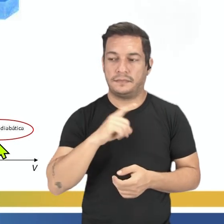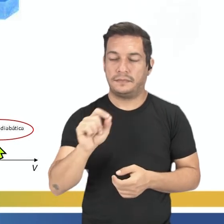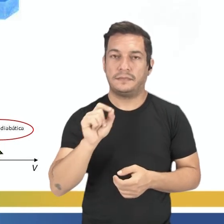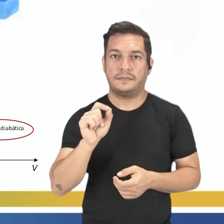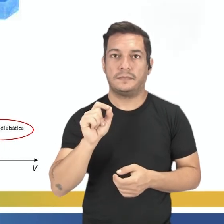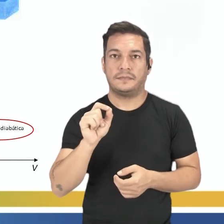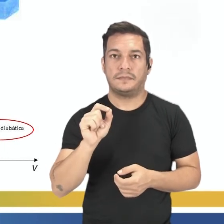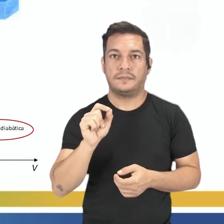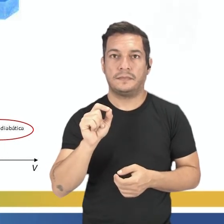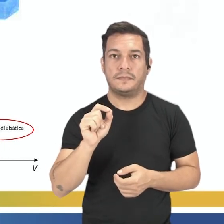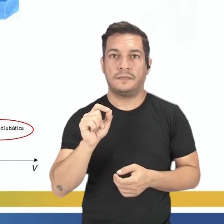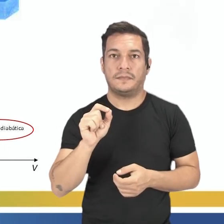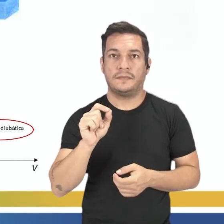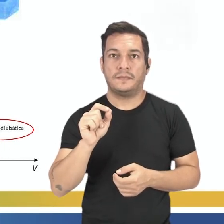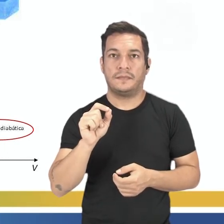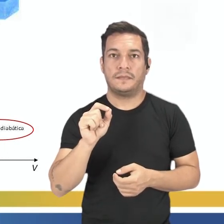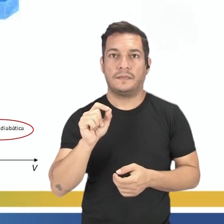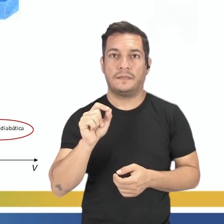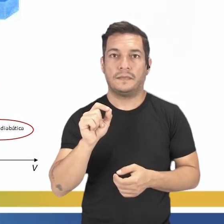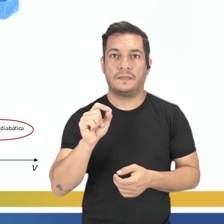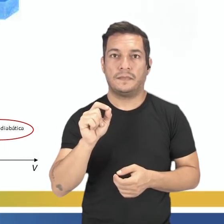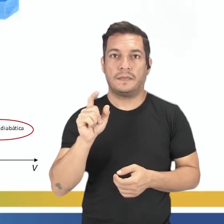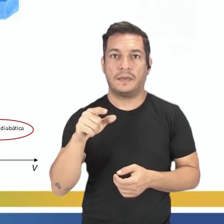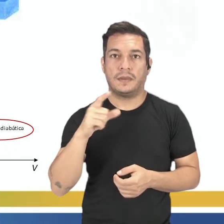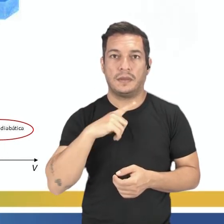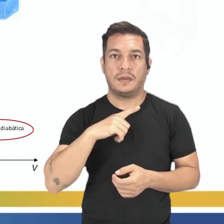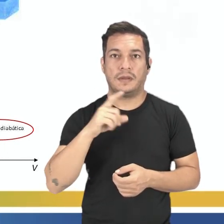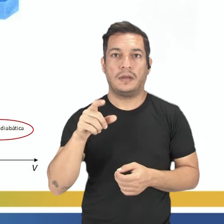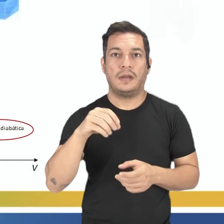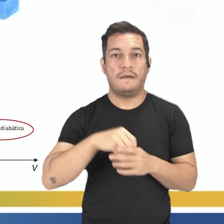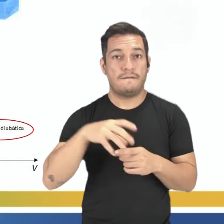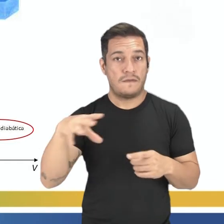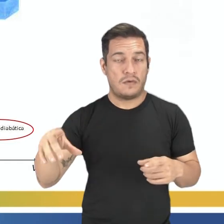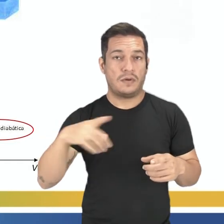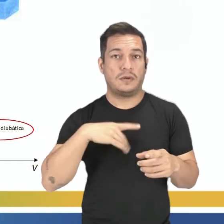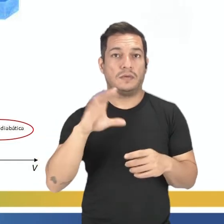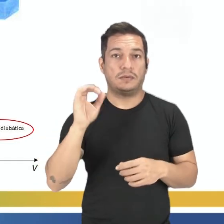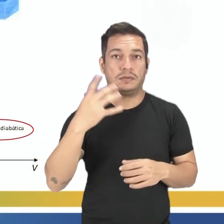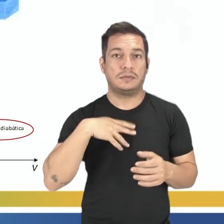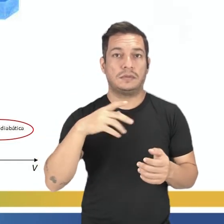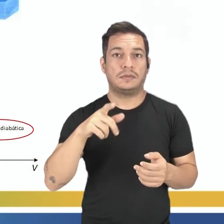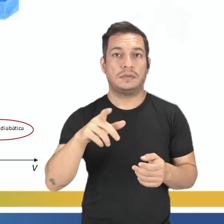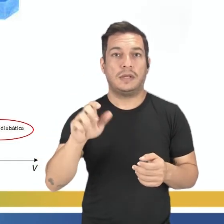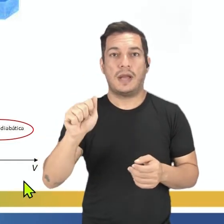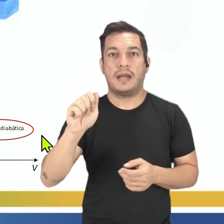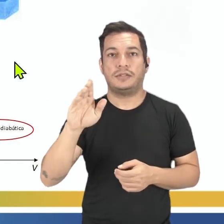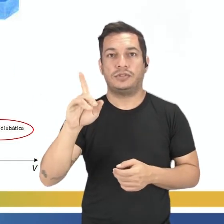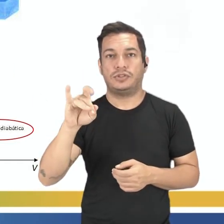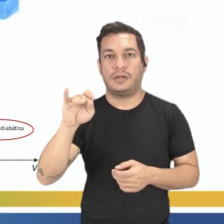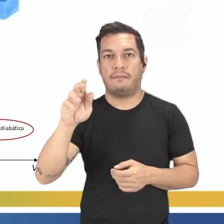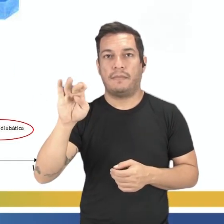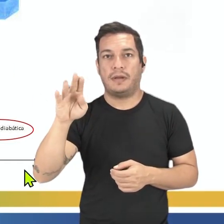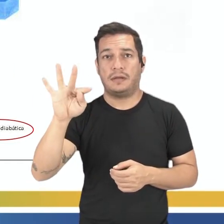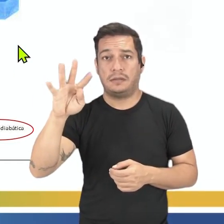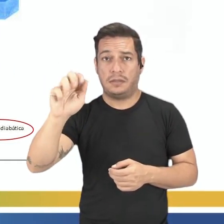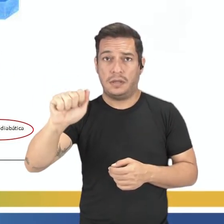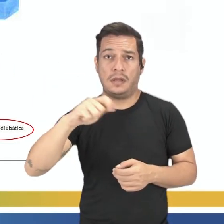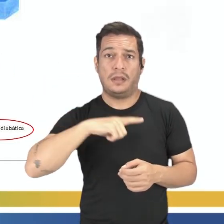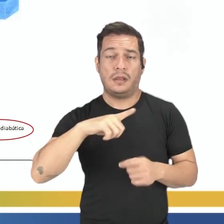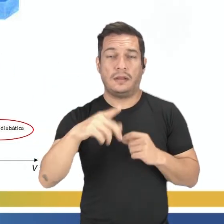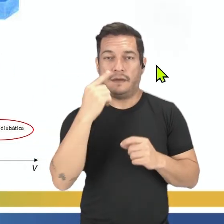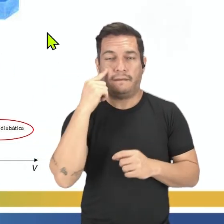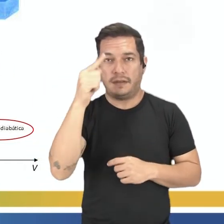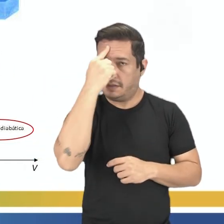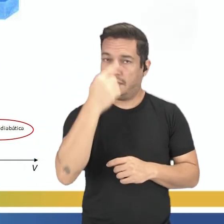adiabática, depois ele vai ter uma compressão isotérmica e, por fim, uma compressão adiabática. Que aí entra todos